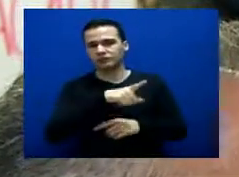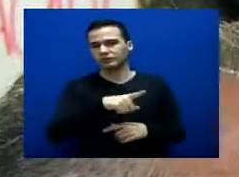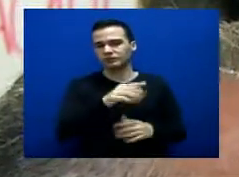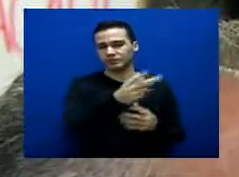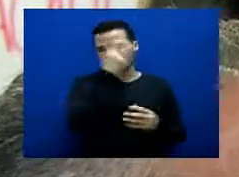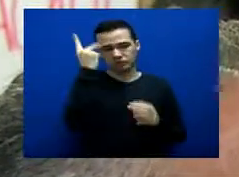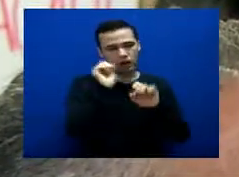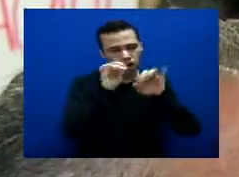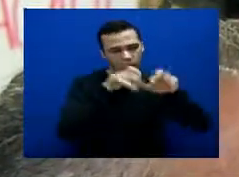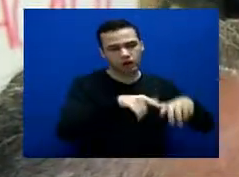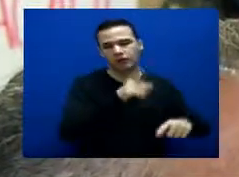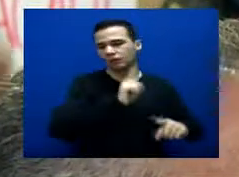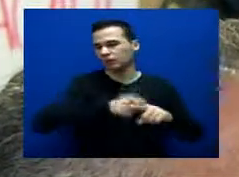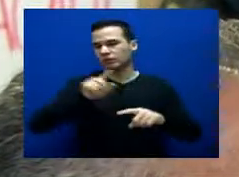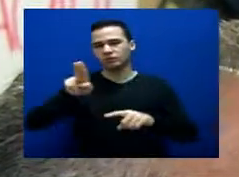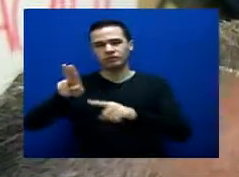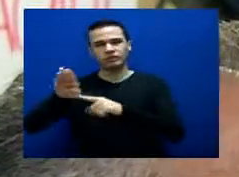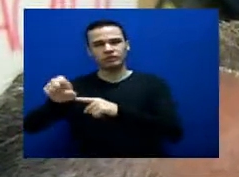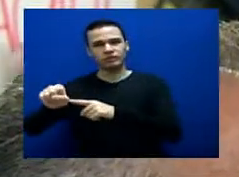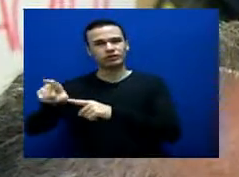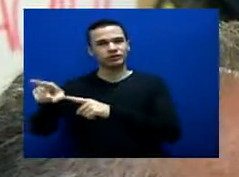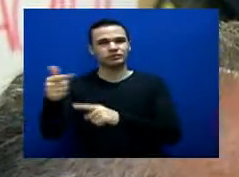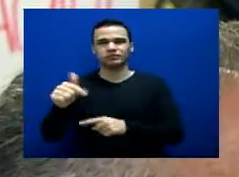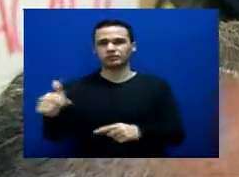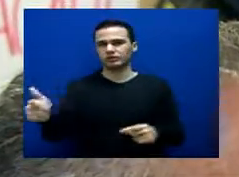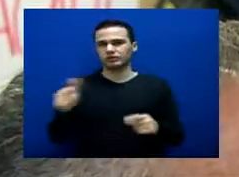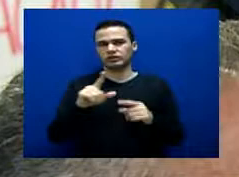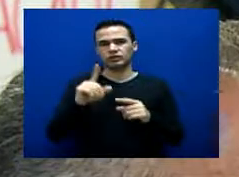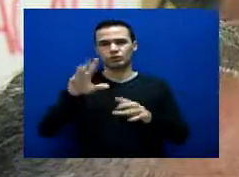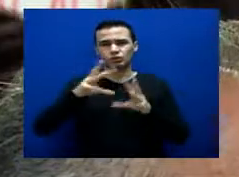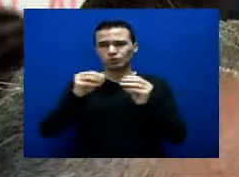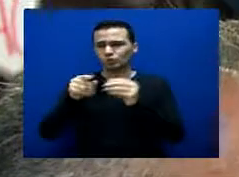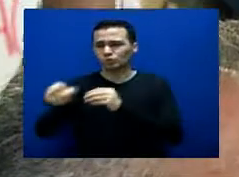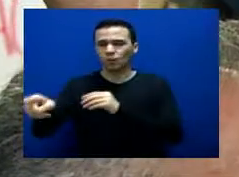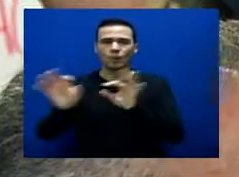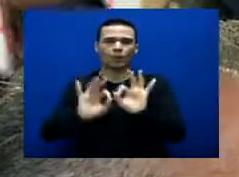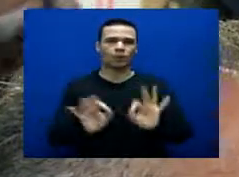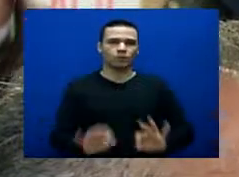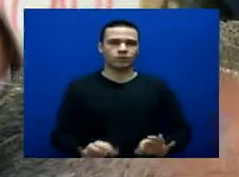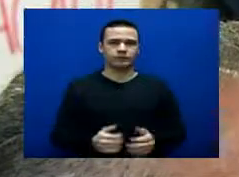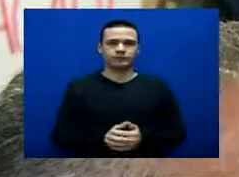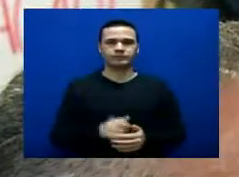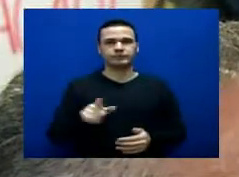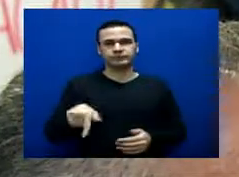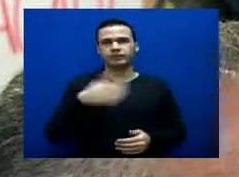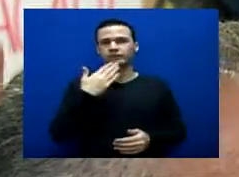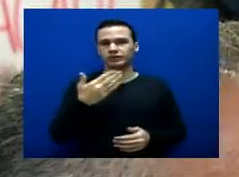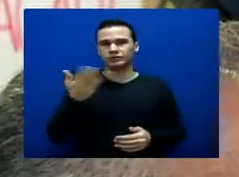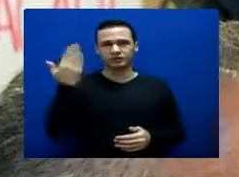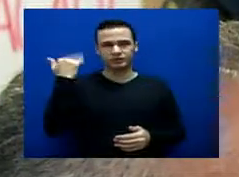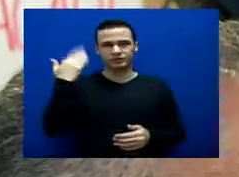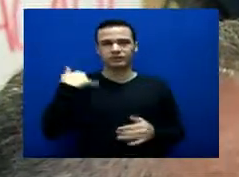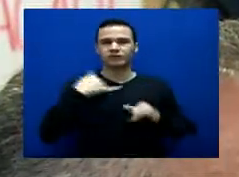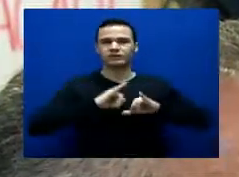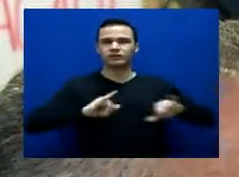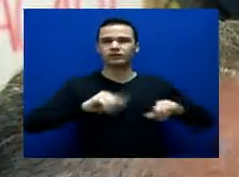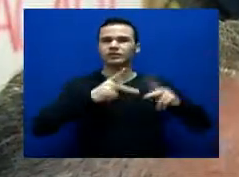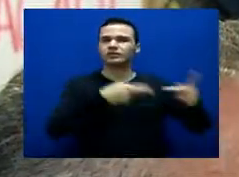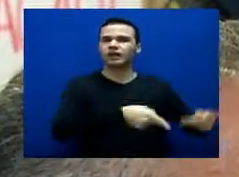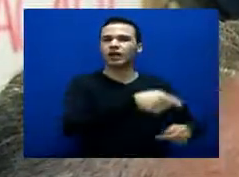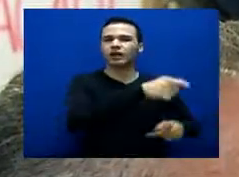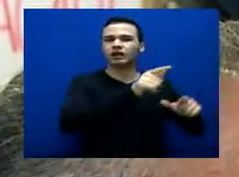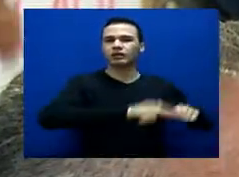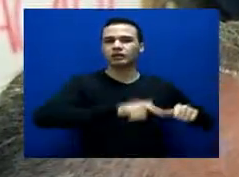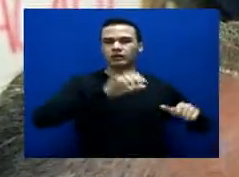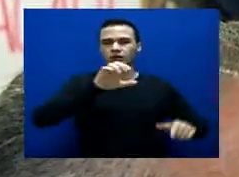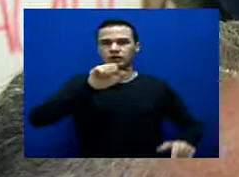nos postos. Não tem. Há um esvaziamento total. Eu cito exemplo claro, o senhor visitou comigo a unidade básica de saúde